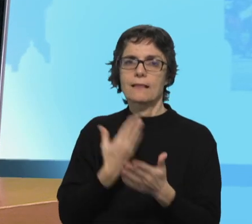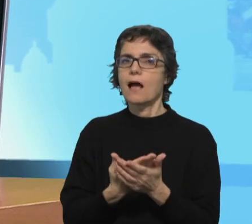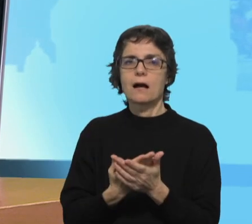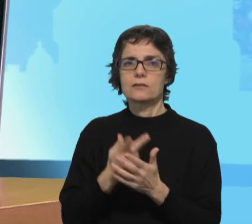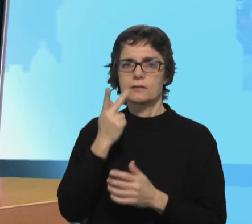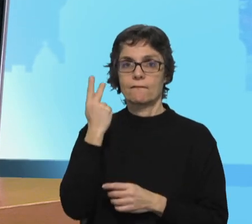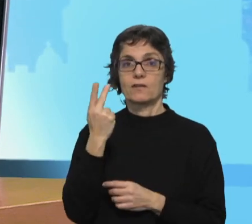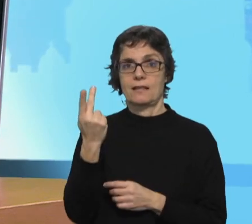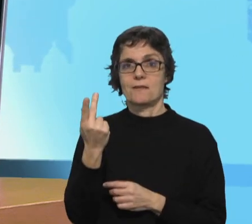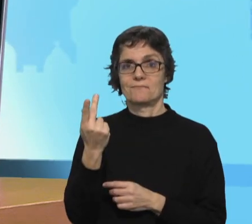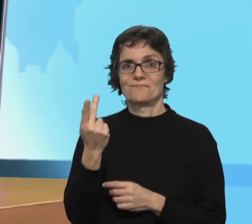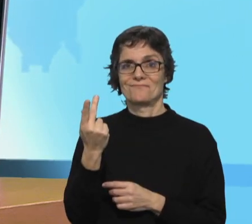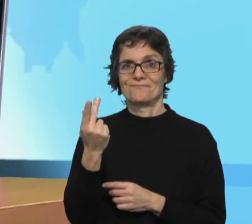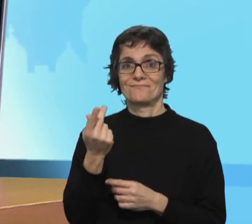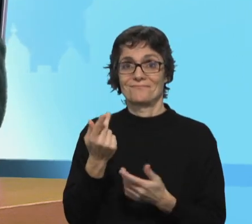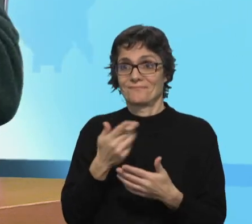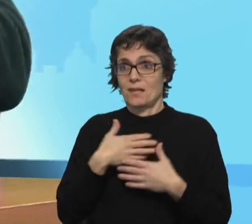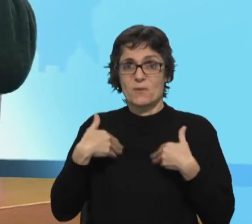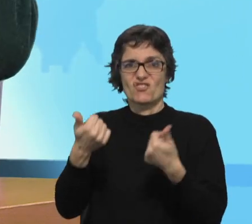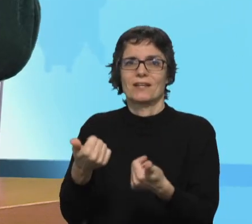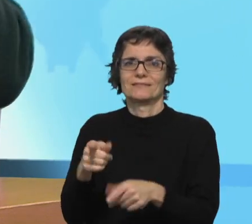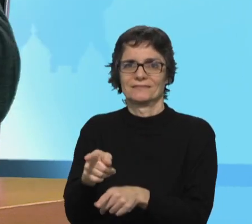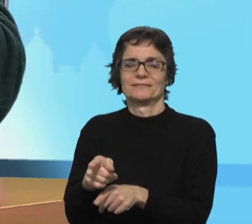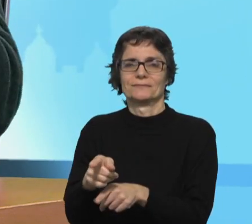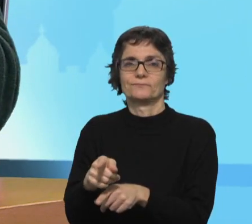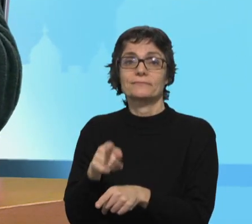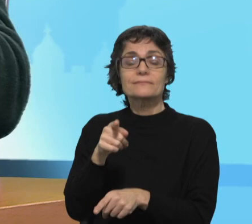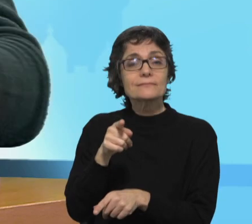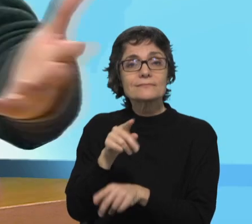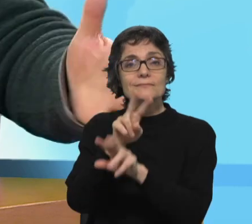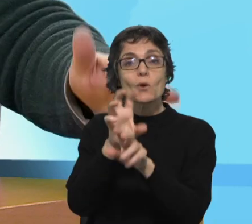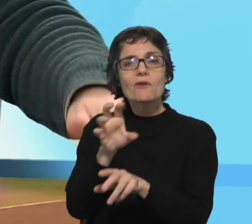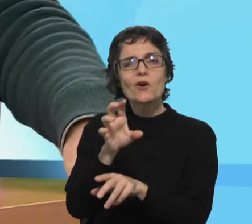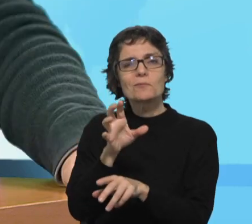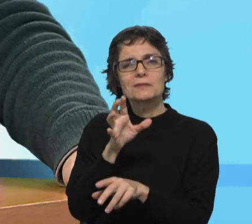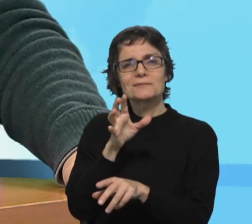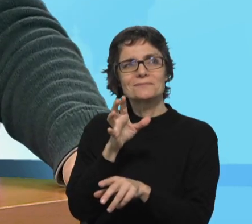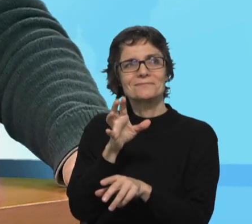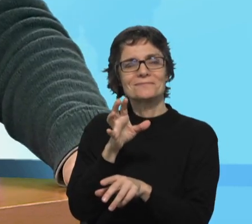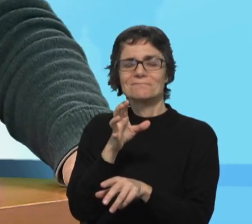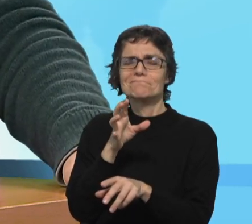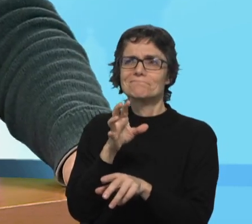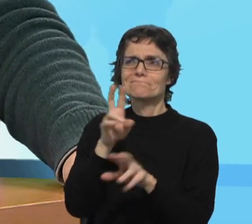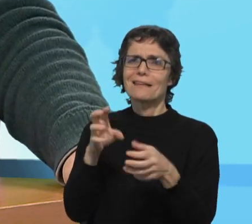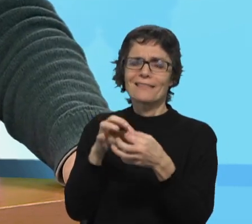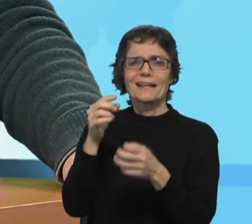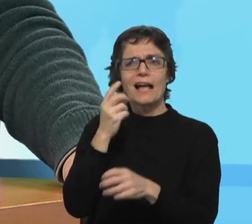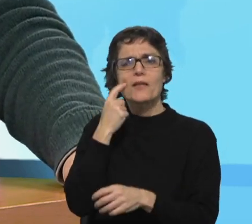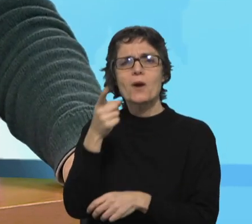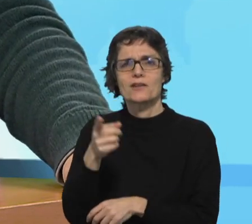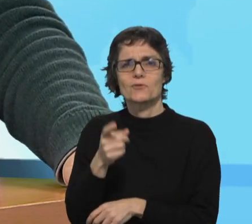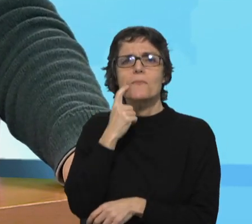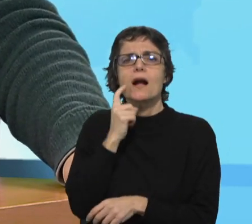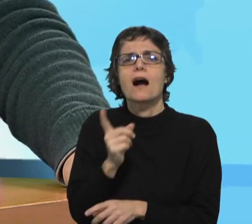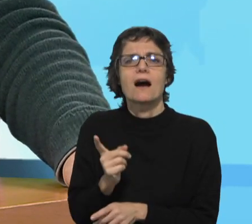isto que estamos agora a falar é que é uma excelente maneira para falar da Páscoa. A Páscoa é a vitória da